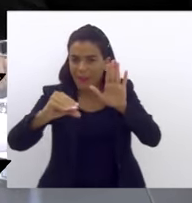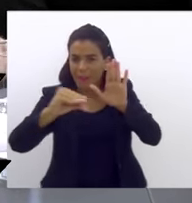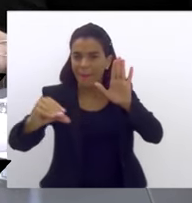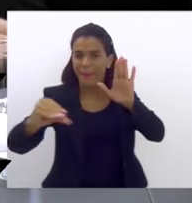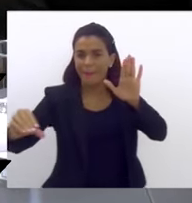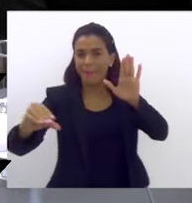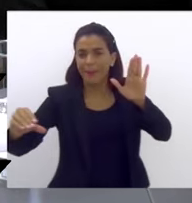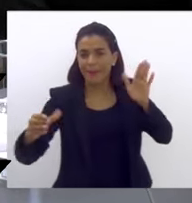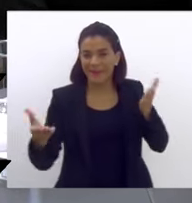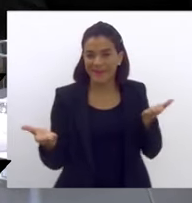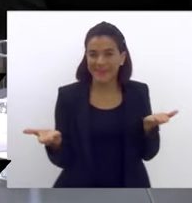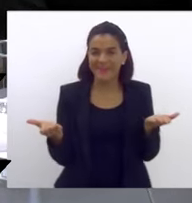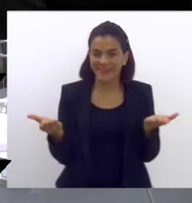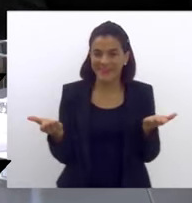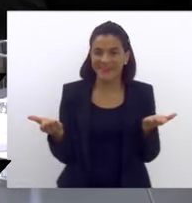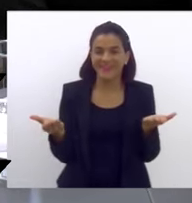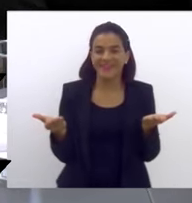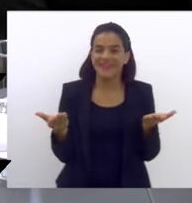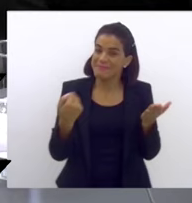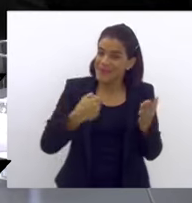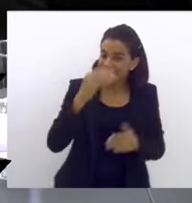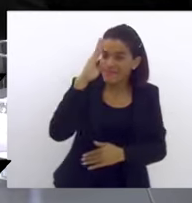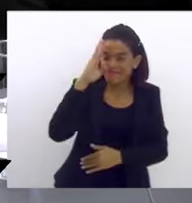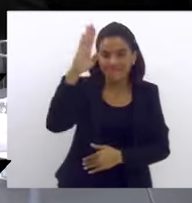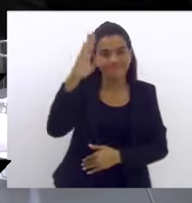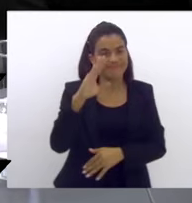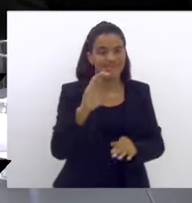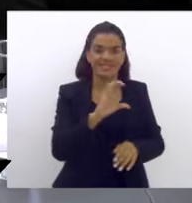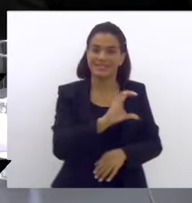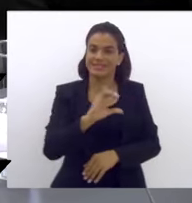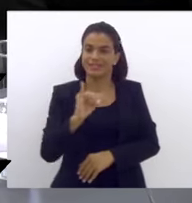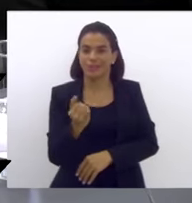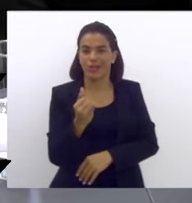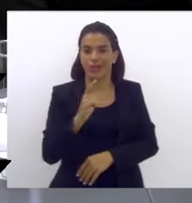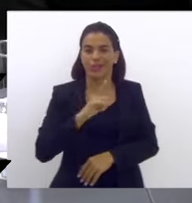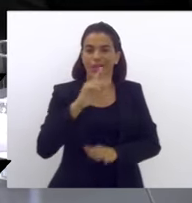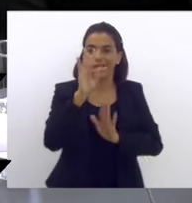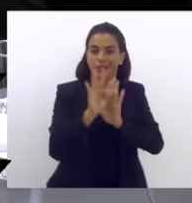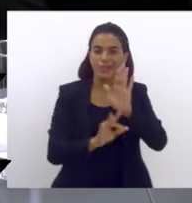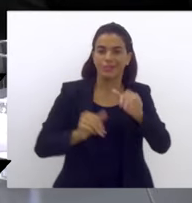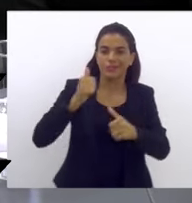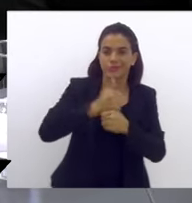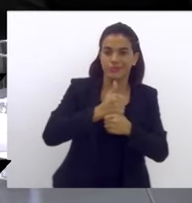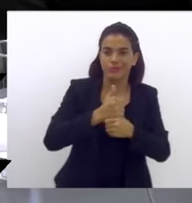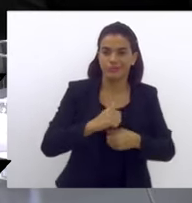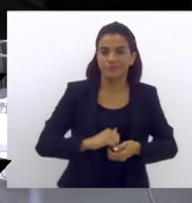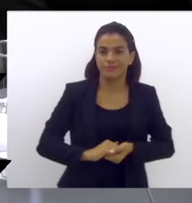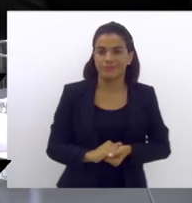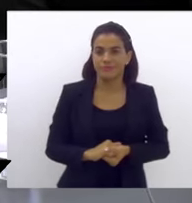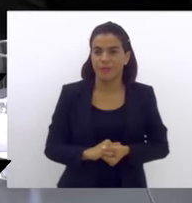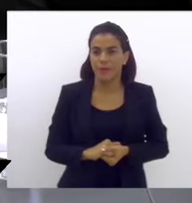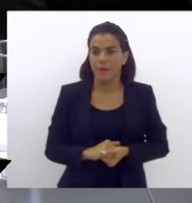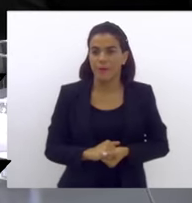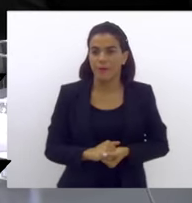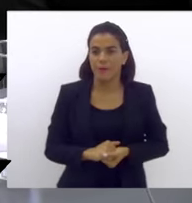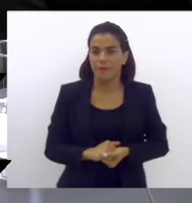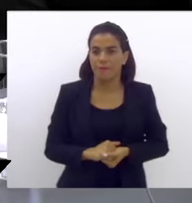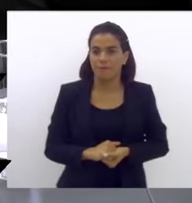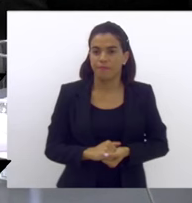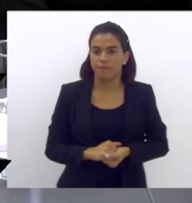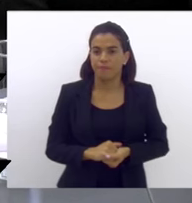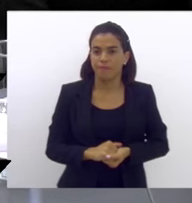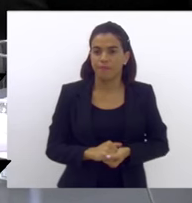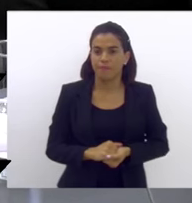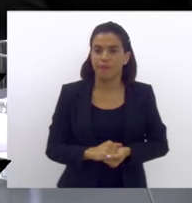é o projeto da ccj Principalmente quando tem substitutivo end agora alterando a emenda final da